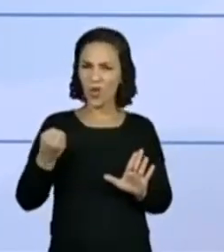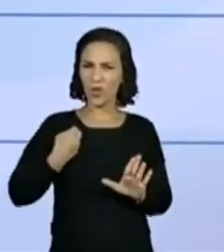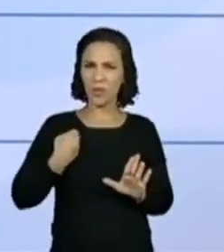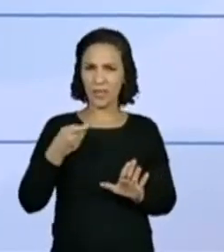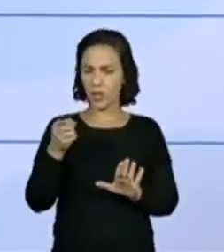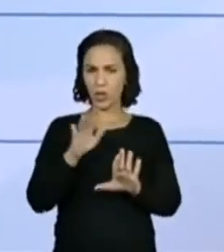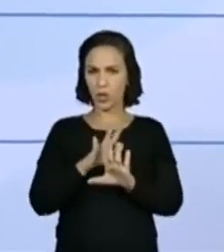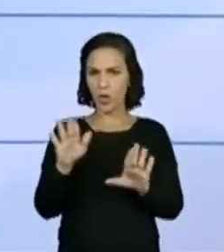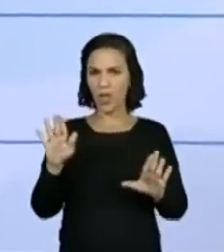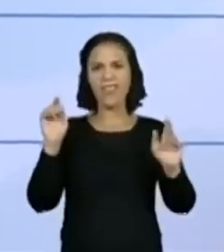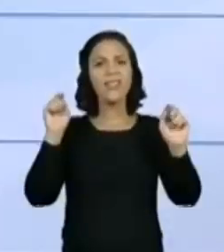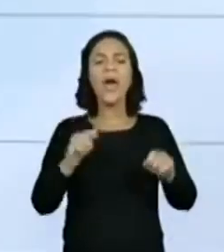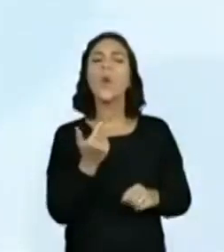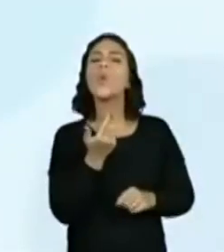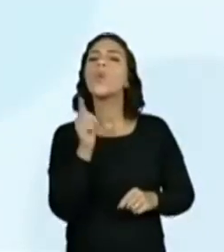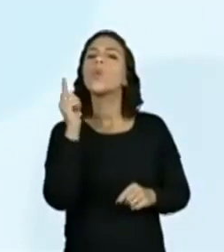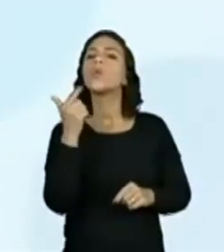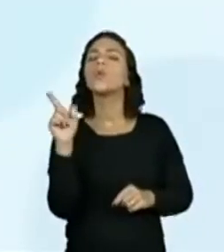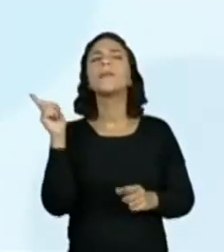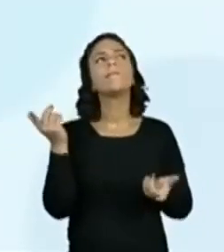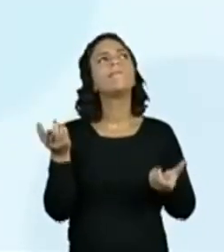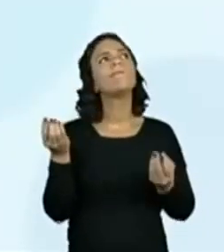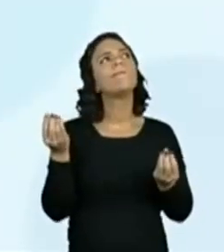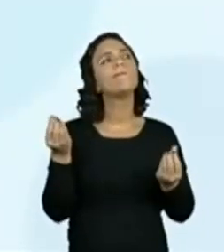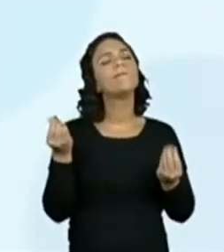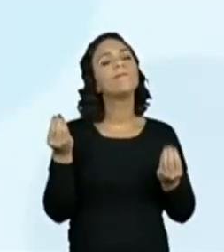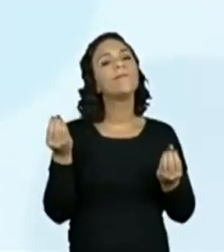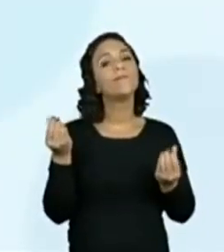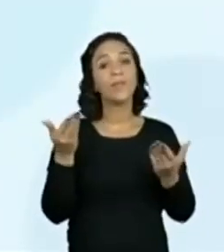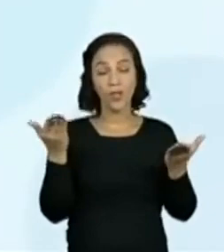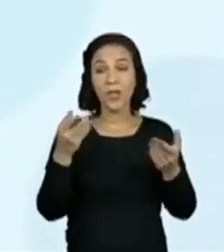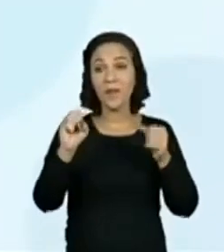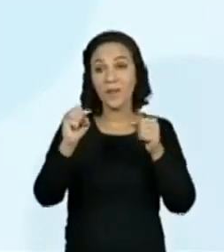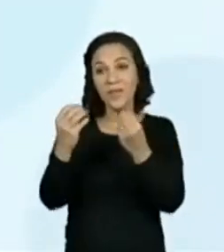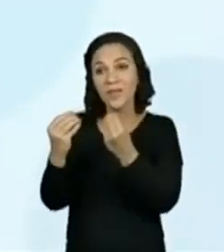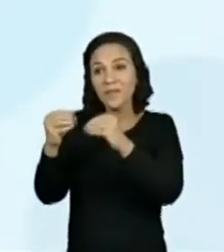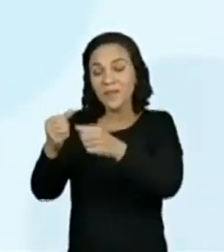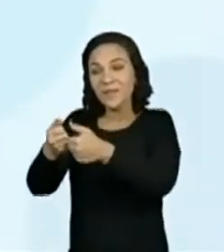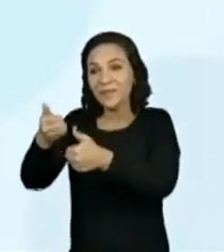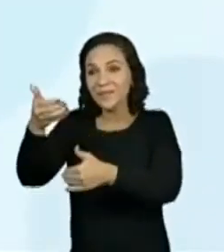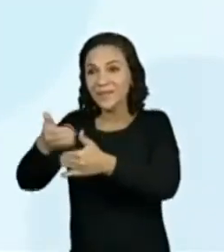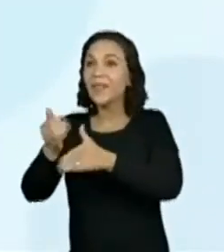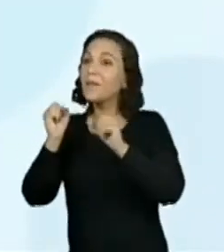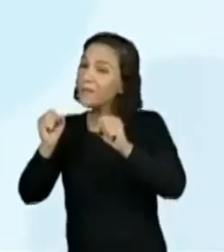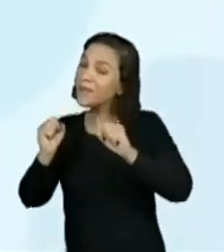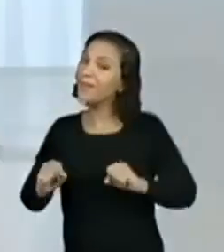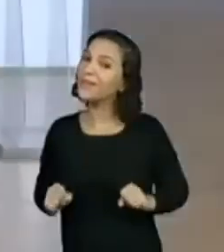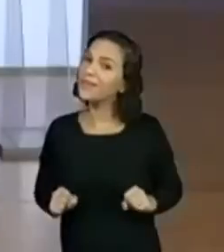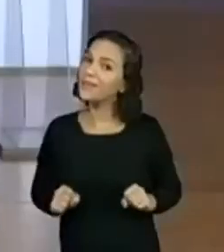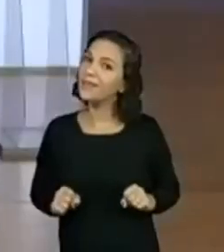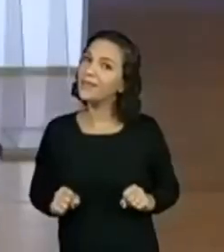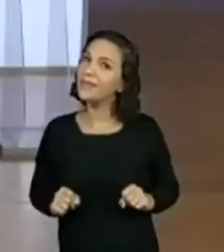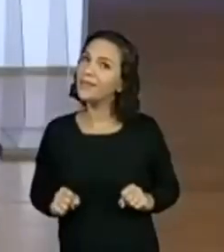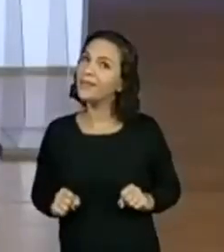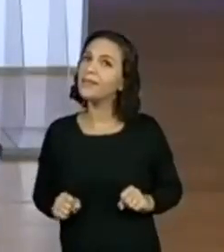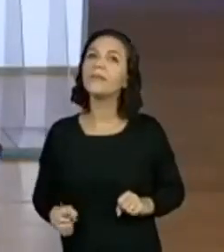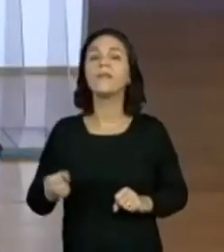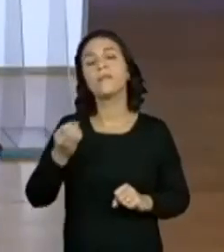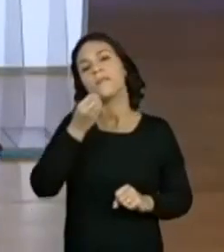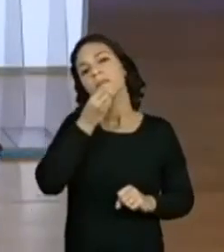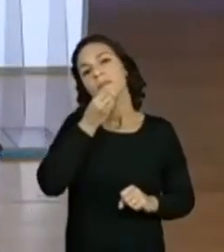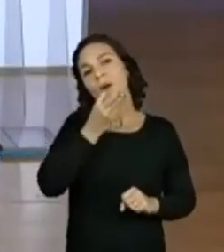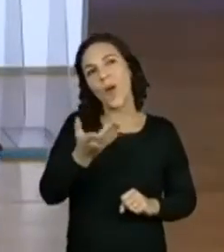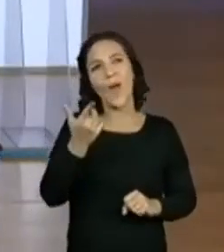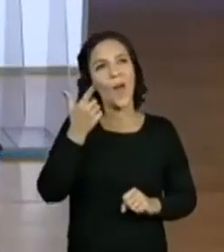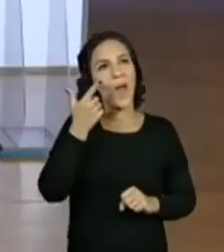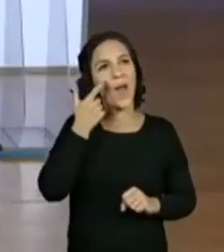justamente essa pergunta. Para que mais servem os números? Agora a gente pede a participação aí dos alunos. Mas será que dos não era bom eles estudantes. darem uma olhada aqui na